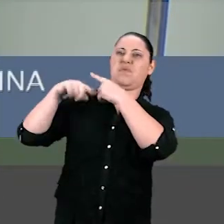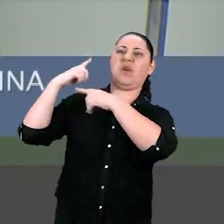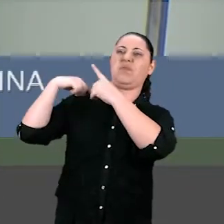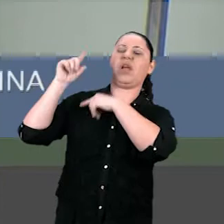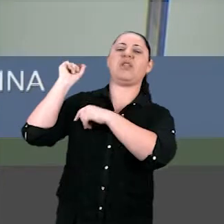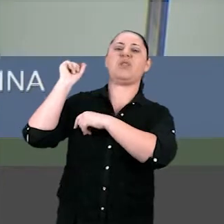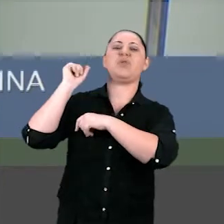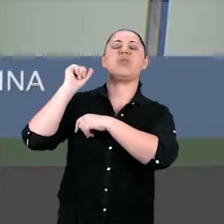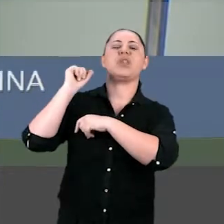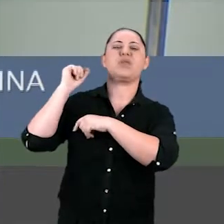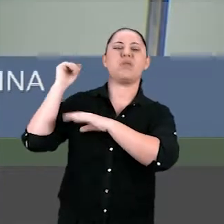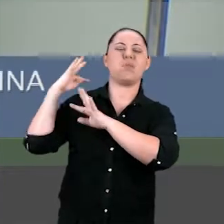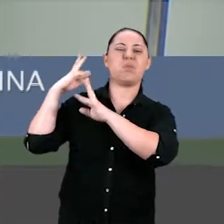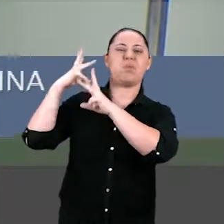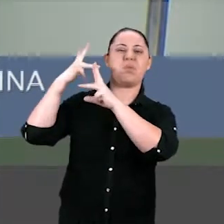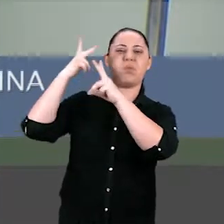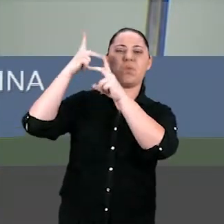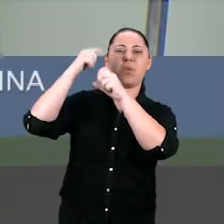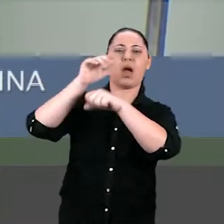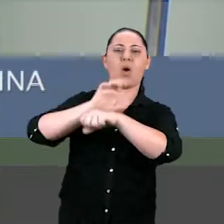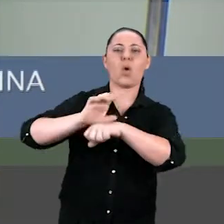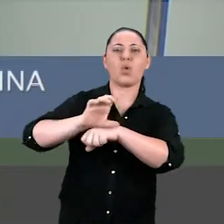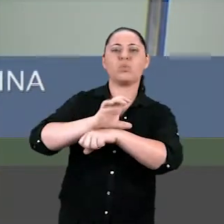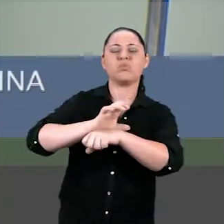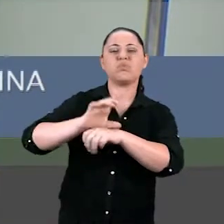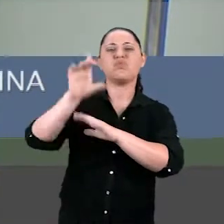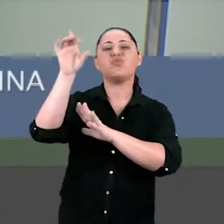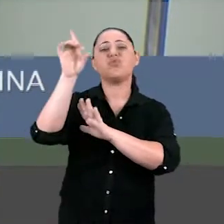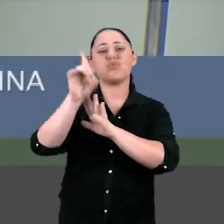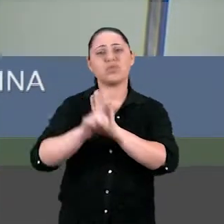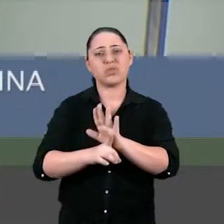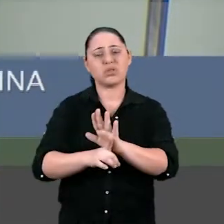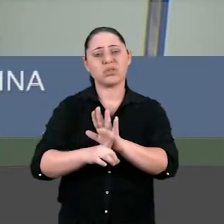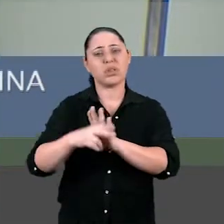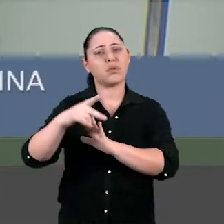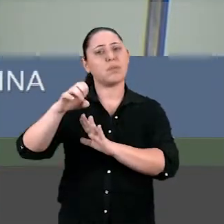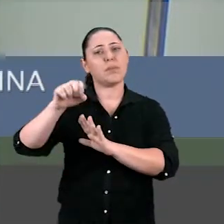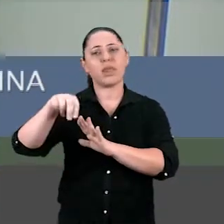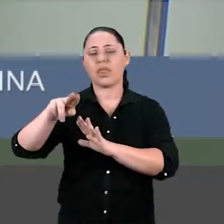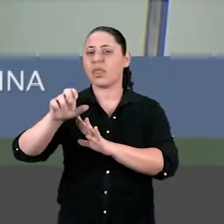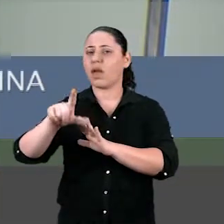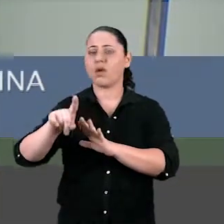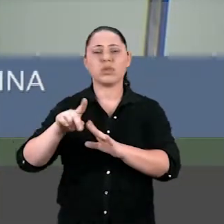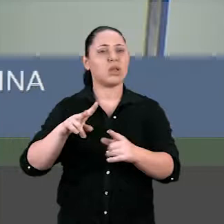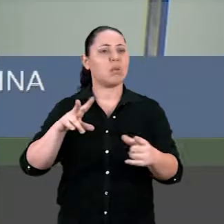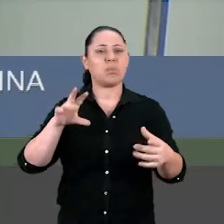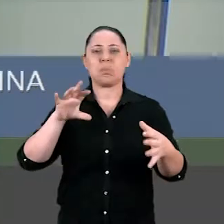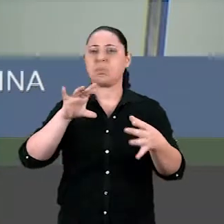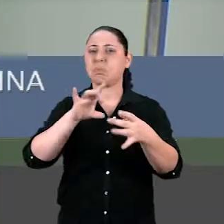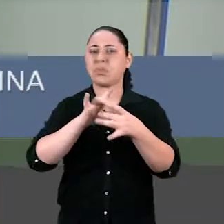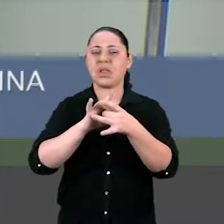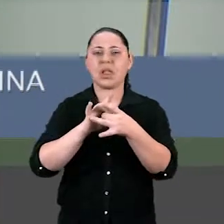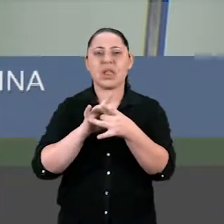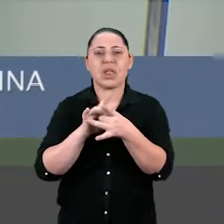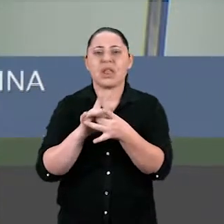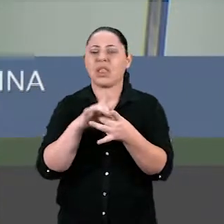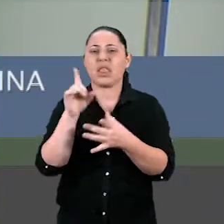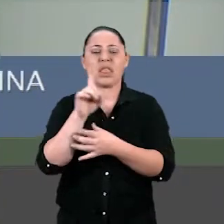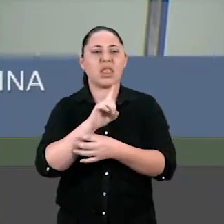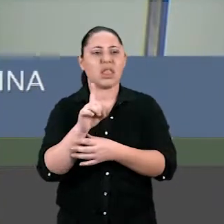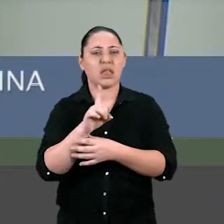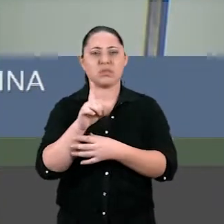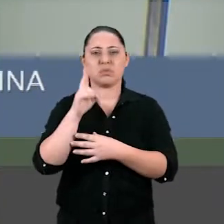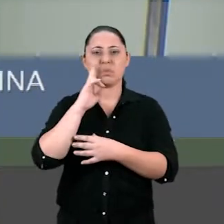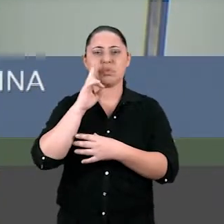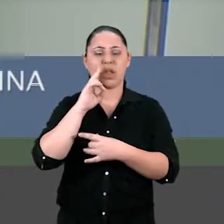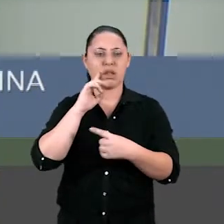naquilo que foi a própria modernidade da construção do direito penal, que não deveria se imiscuir efetivamente em querelas de